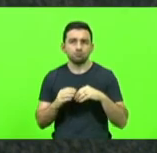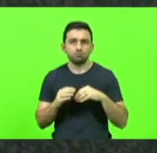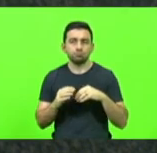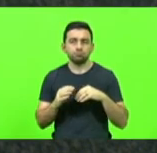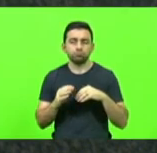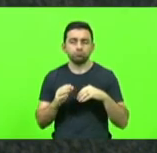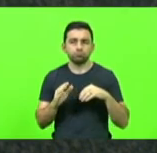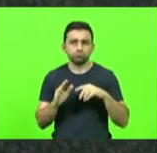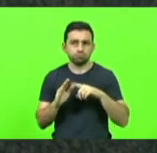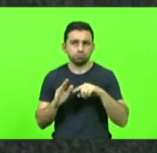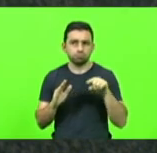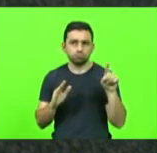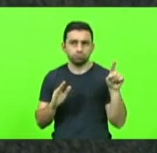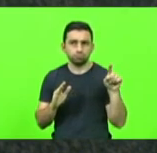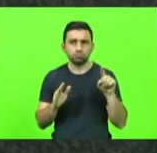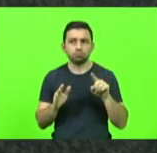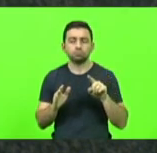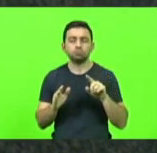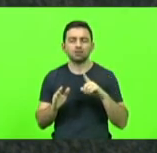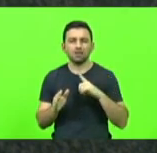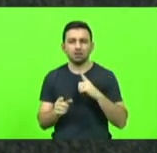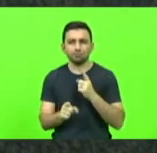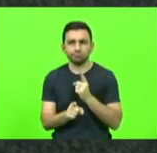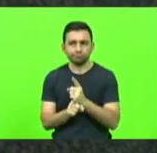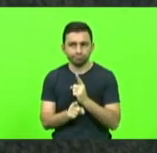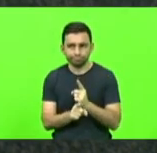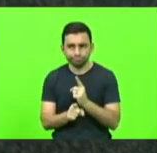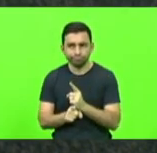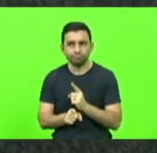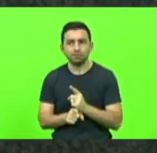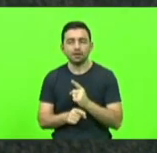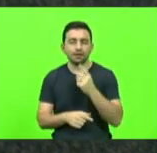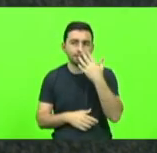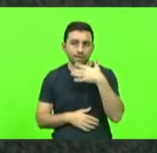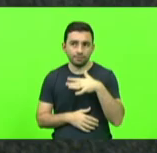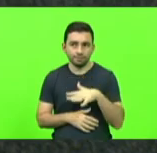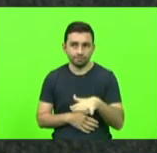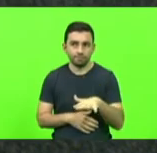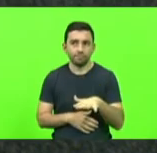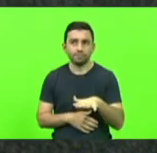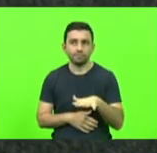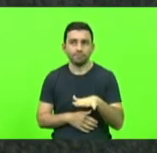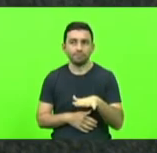com o crescente diagnóstico com crianças dentro do transtorno do